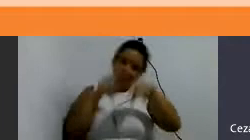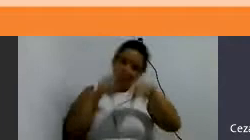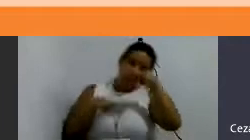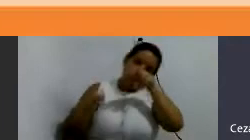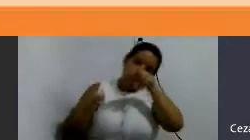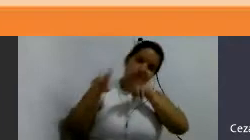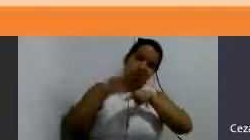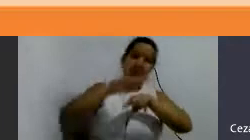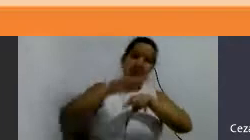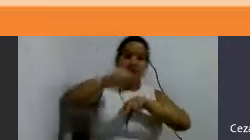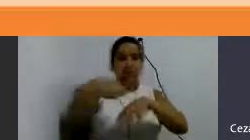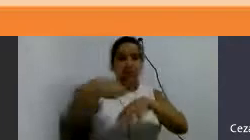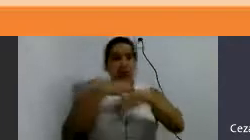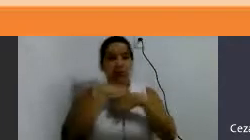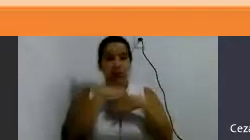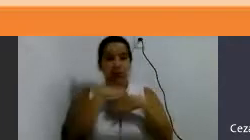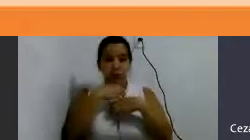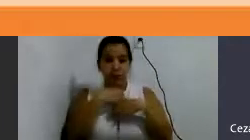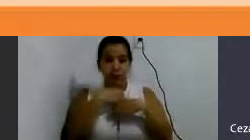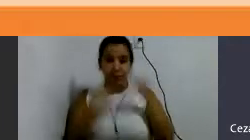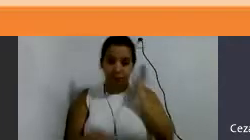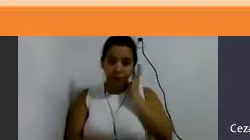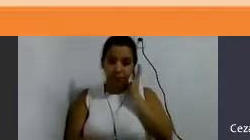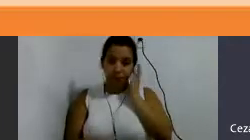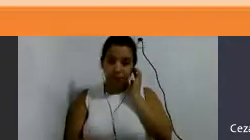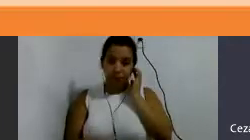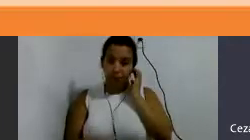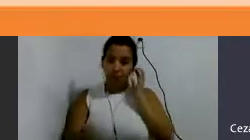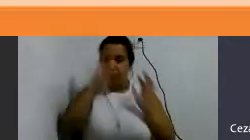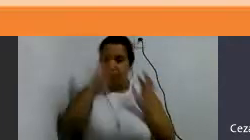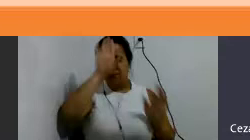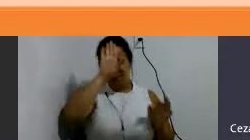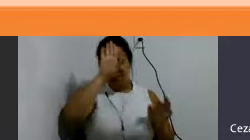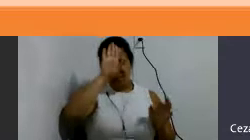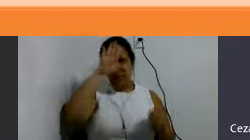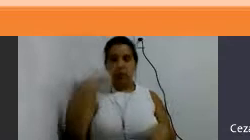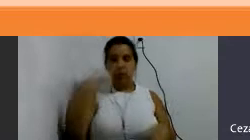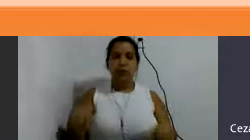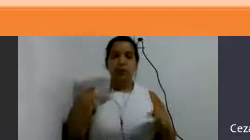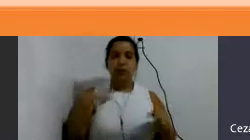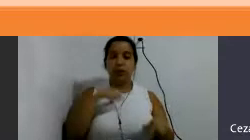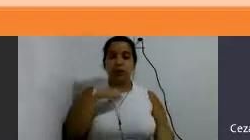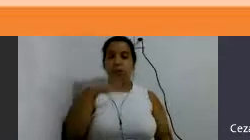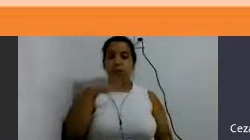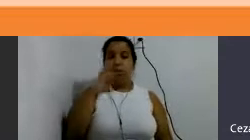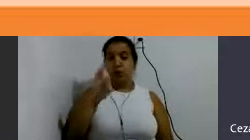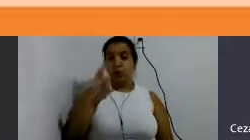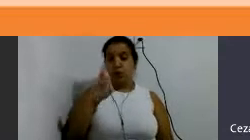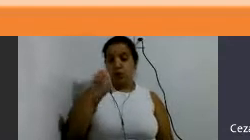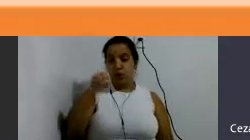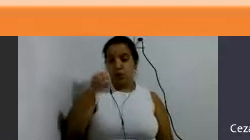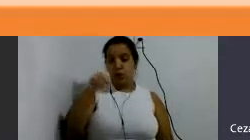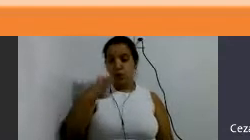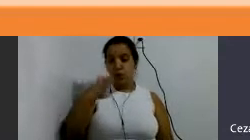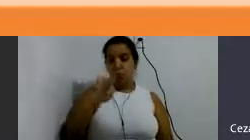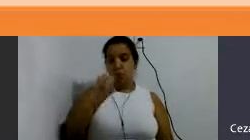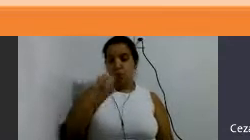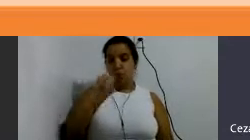sinal e sintoma do paciente. Então, é um paciente que é febril, é um paciente que tem trombocitopenia, é um paciente que tem